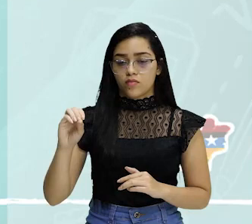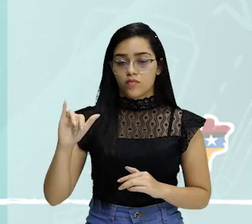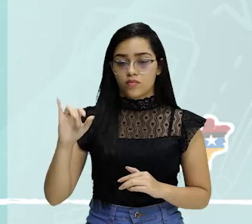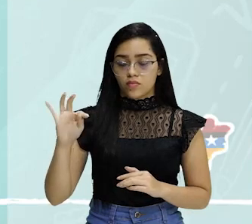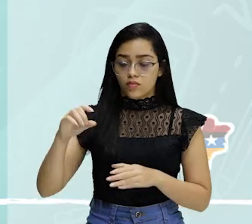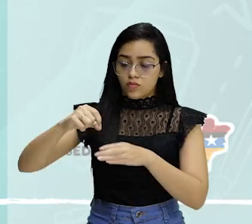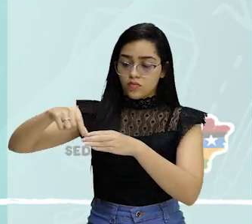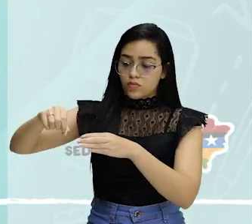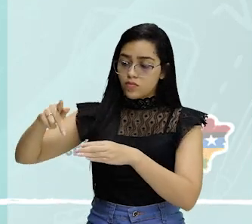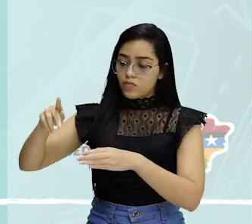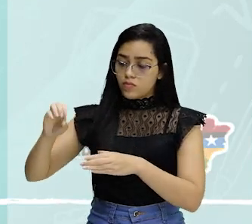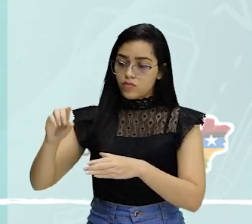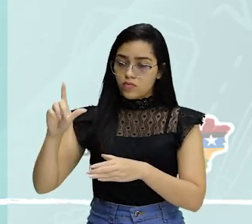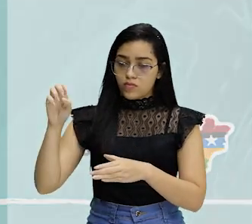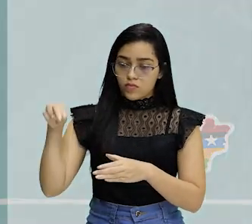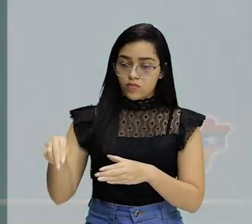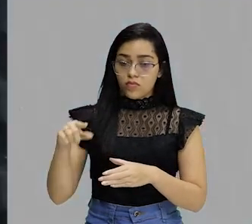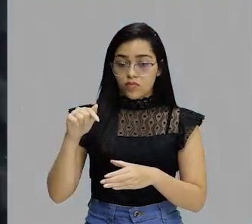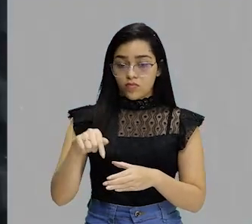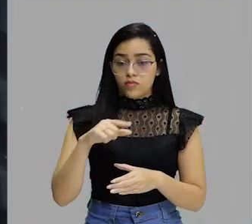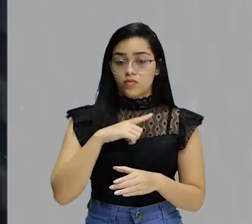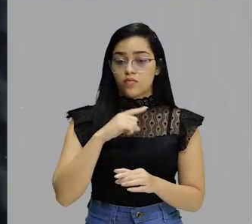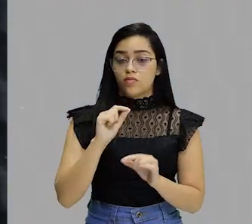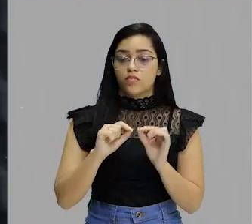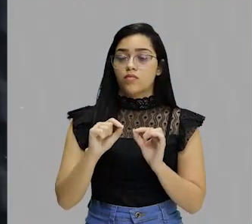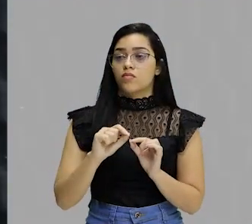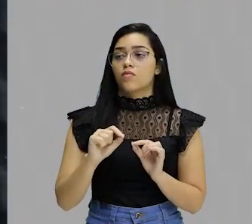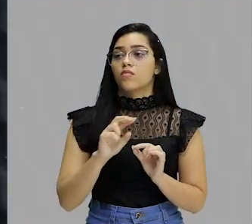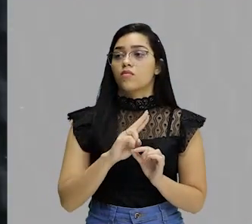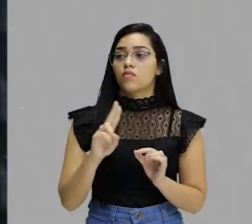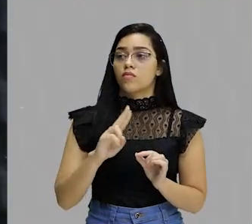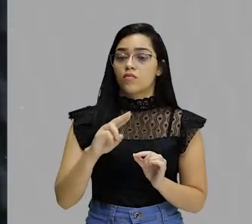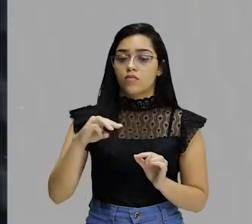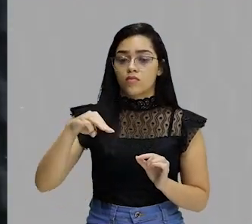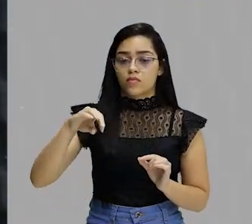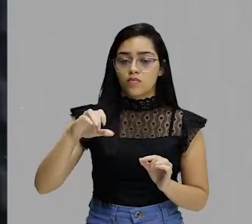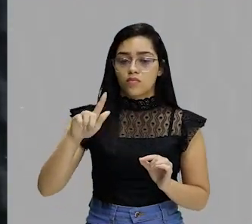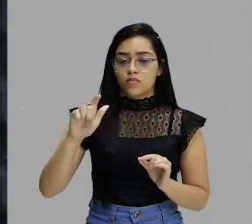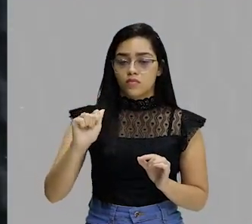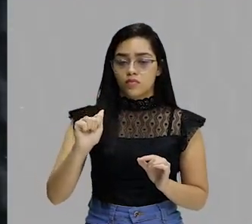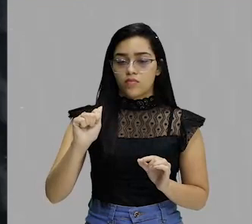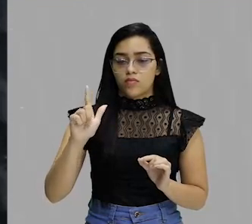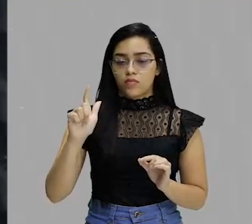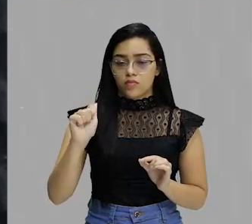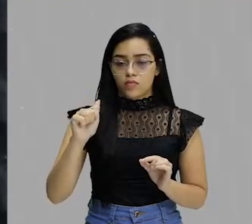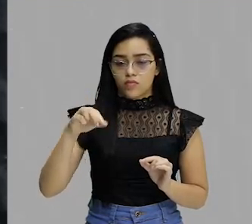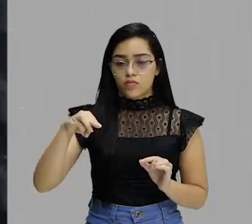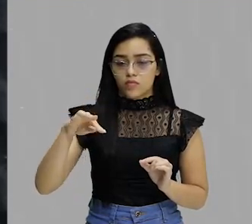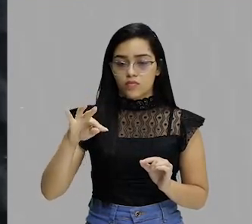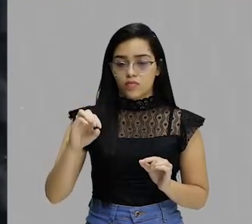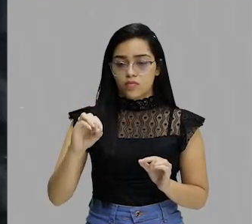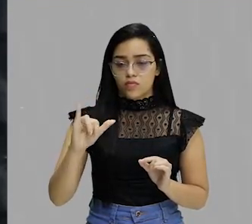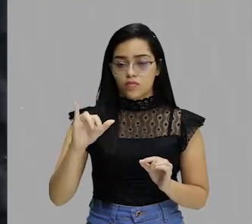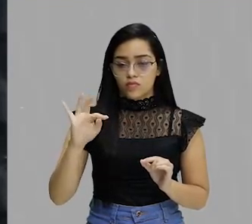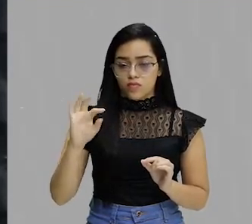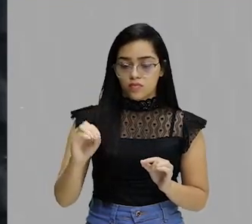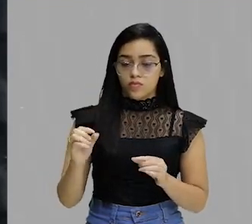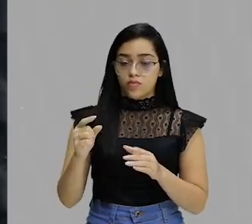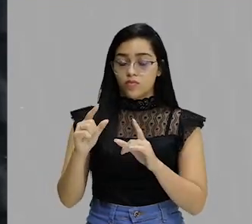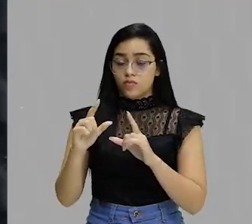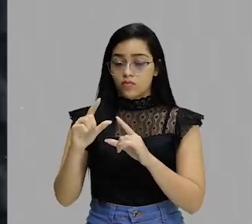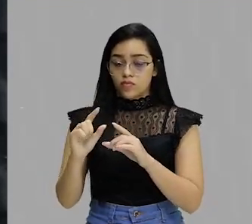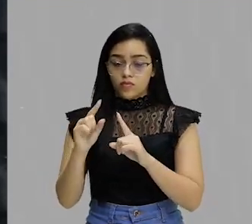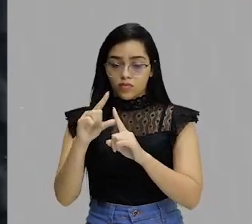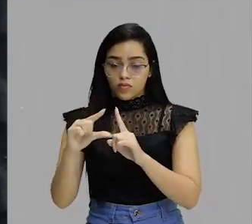pólen, certo? Aqui, o gametófito feminino é chamado de megagametófito. No interior